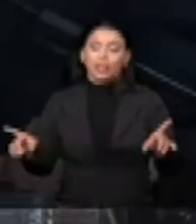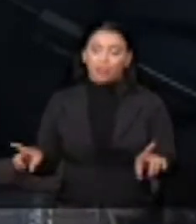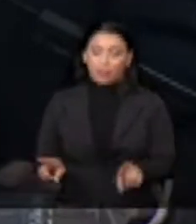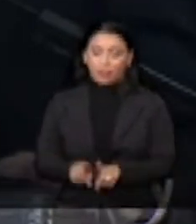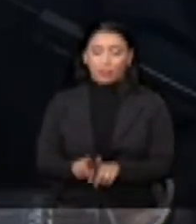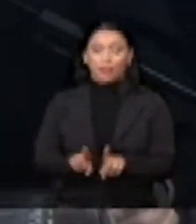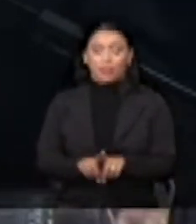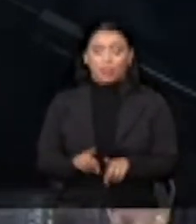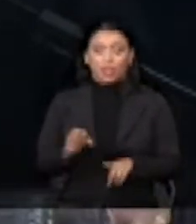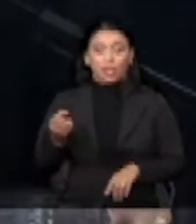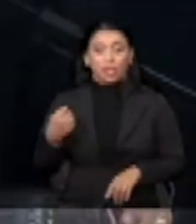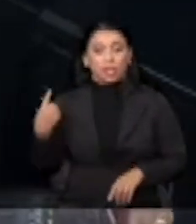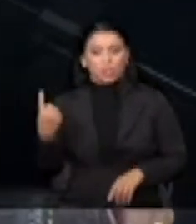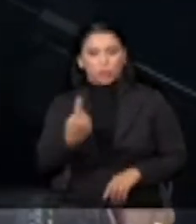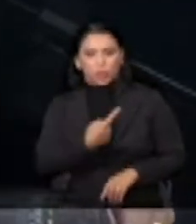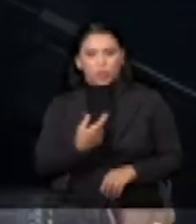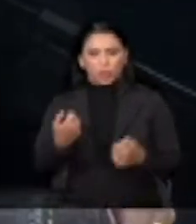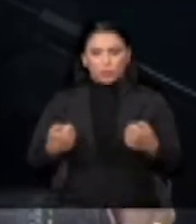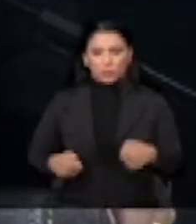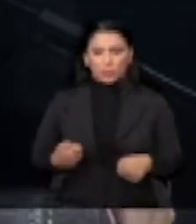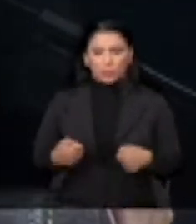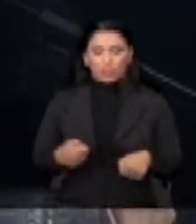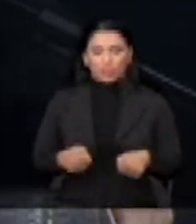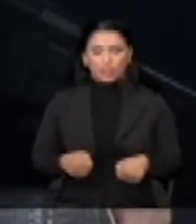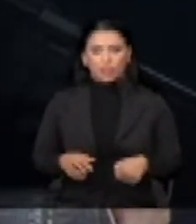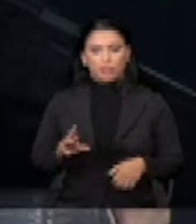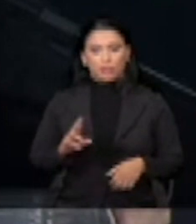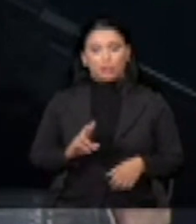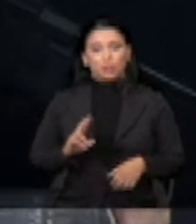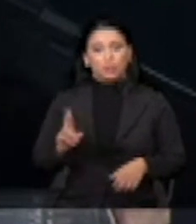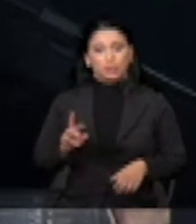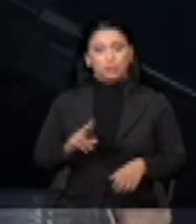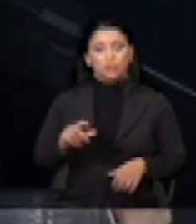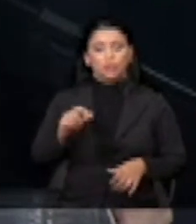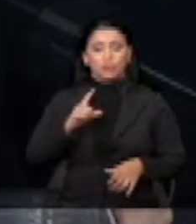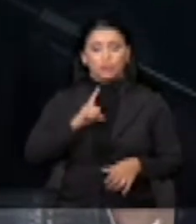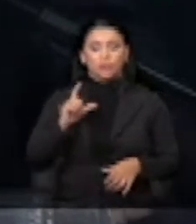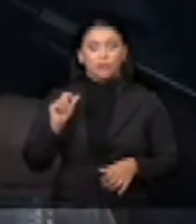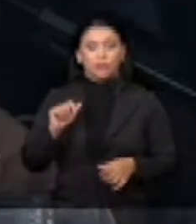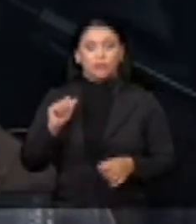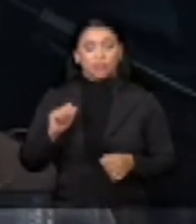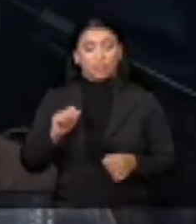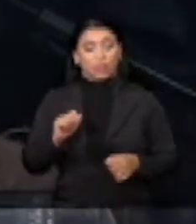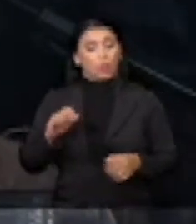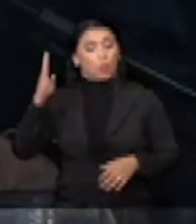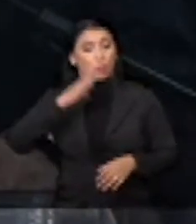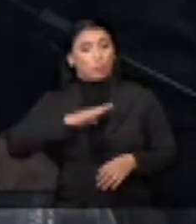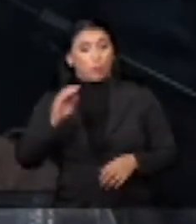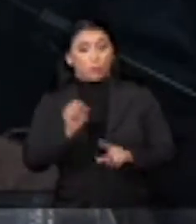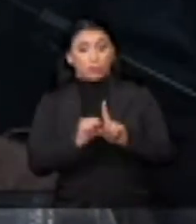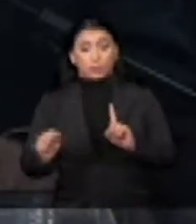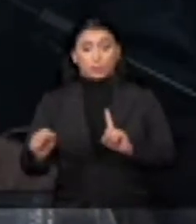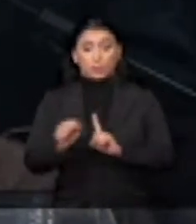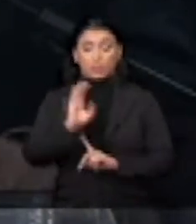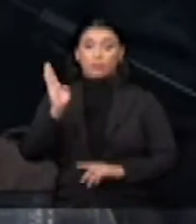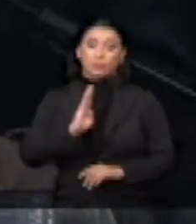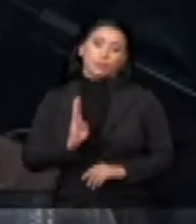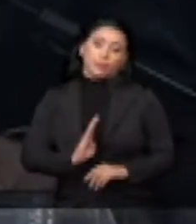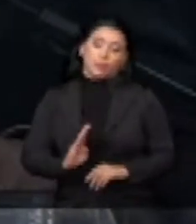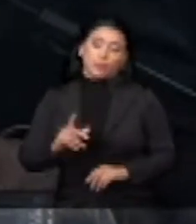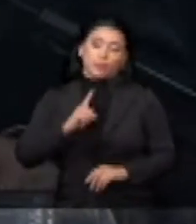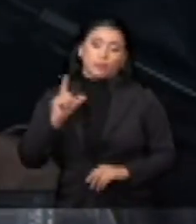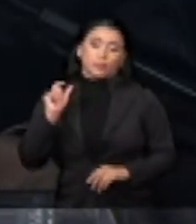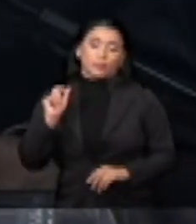se nós precisamos não fazer a maleficência a sociedade brasileira porque todos nós